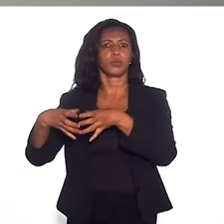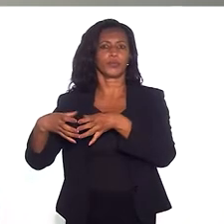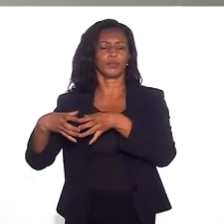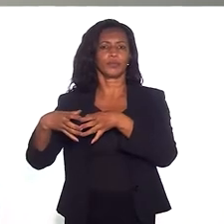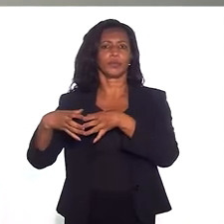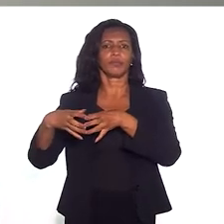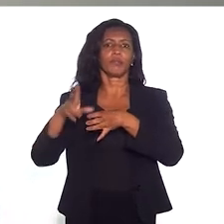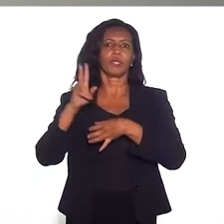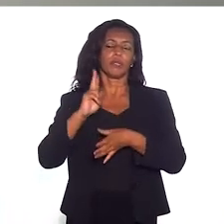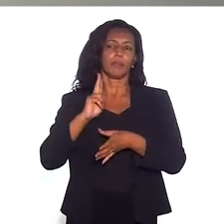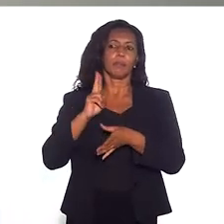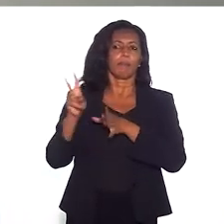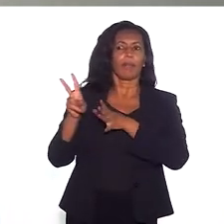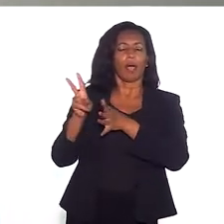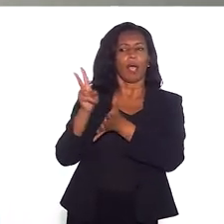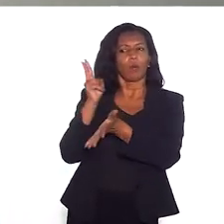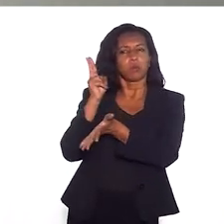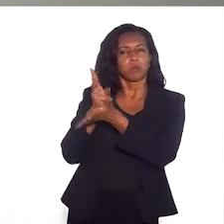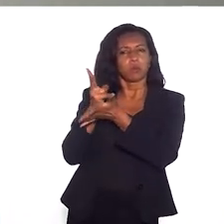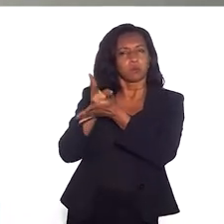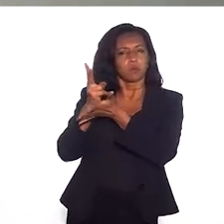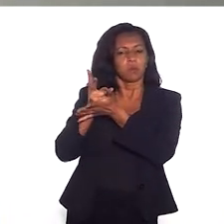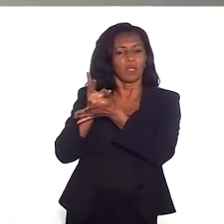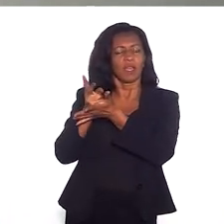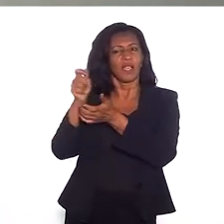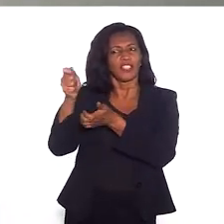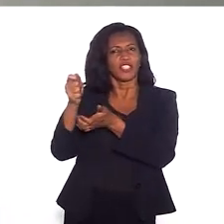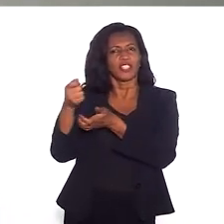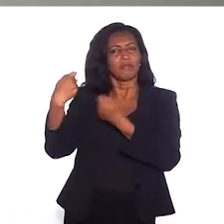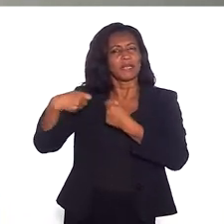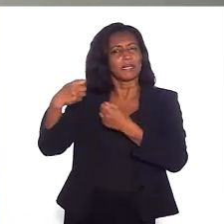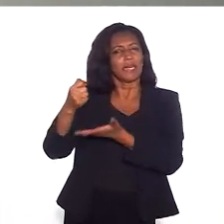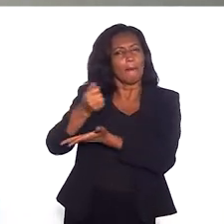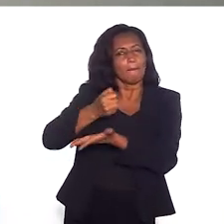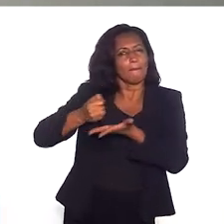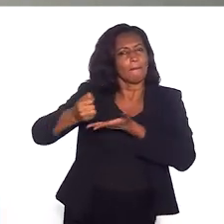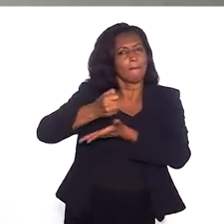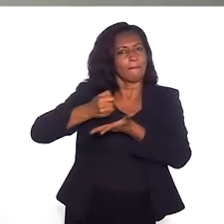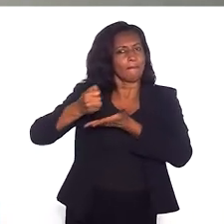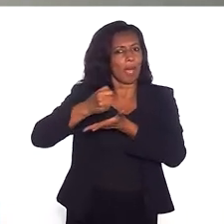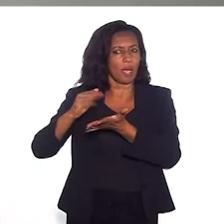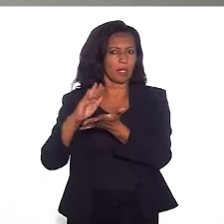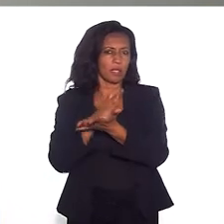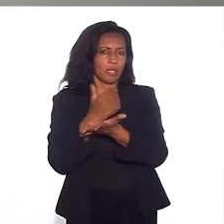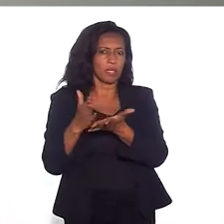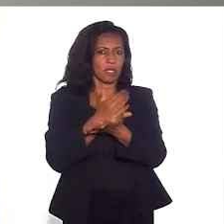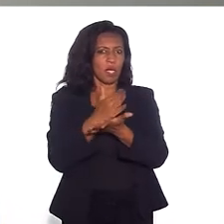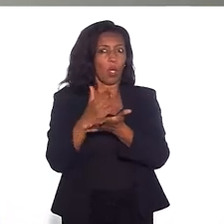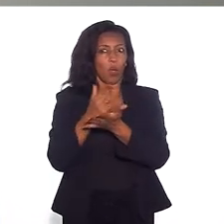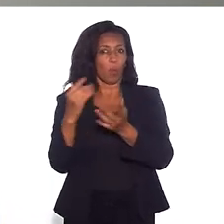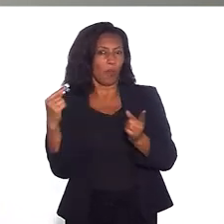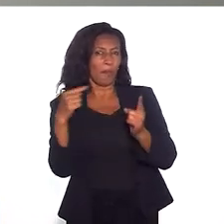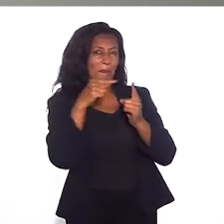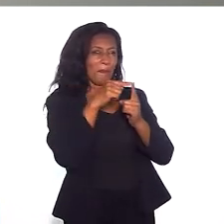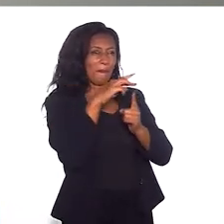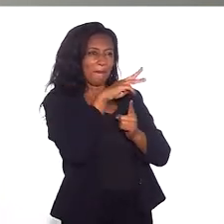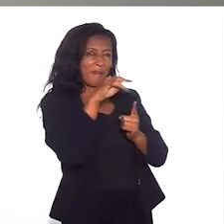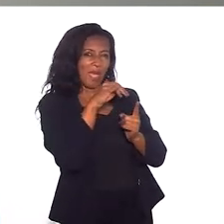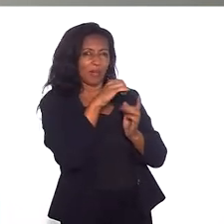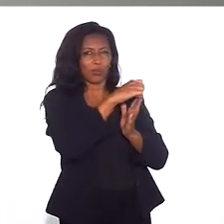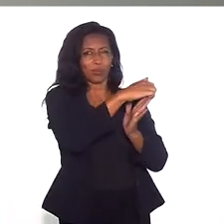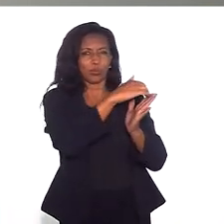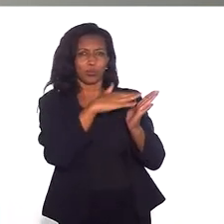coletivamente, que para a construção de um mundo melhor a gente tem que fincar algumas bases, né? A gente tem que fincar algumas metas,